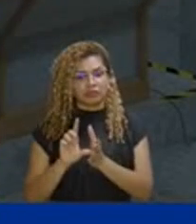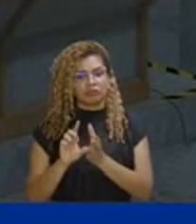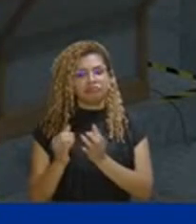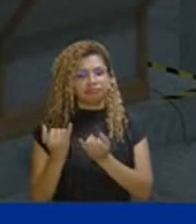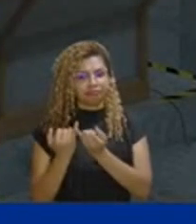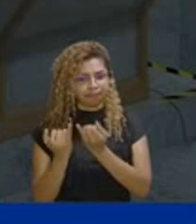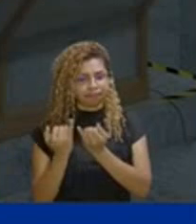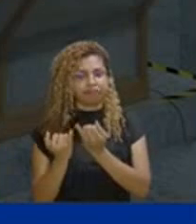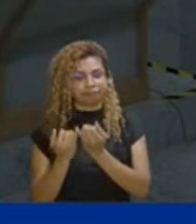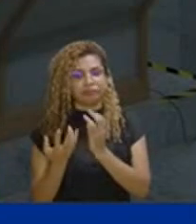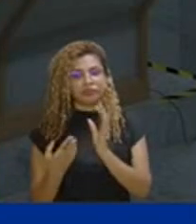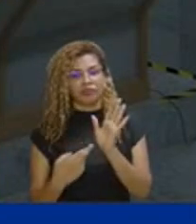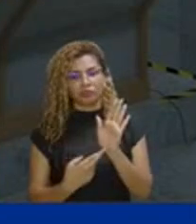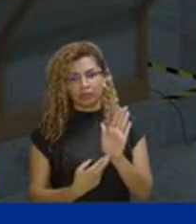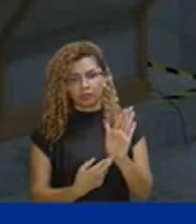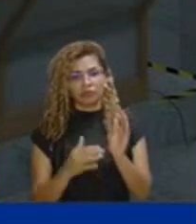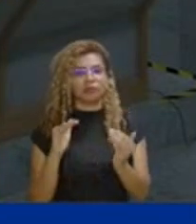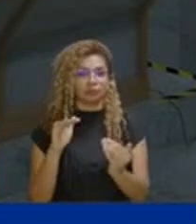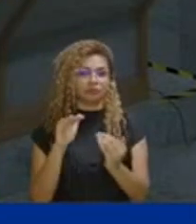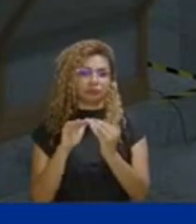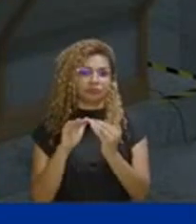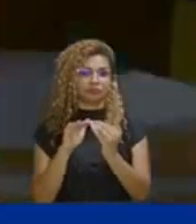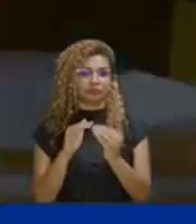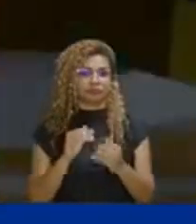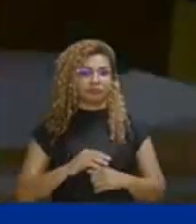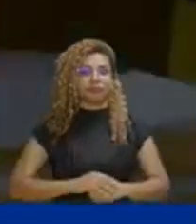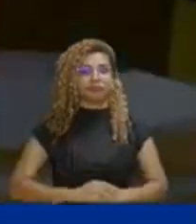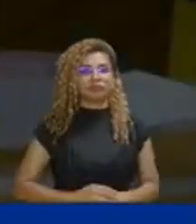eu acompanho o relator.